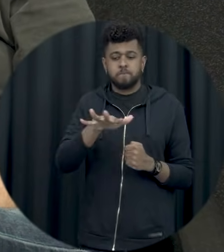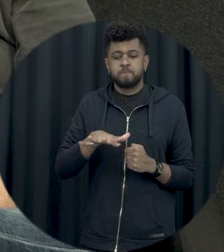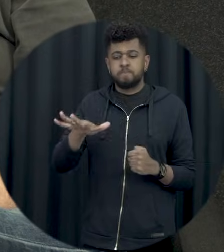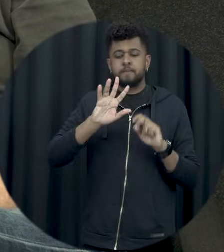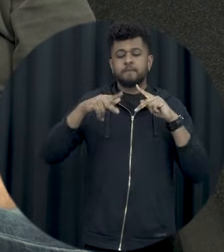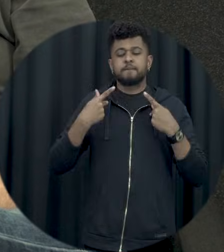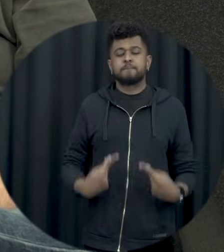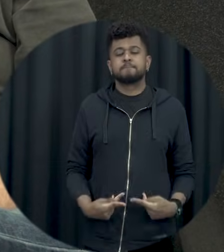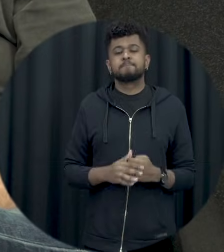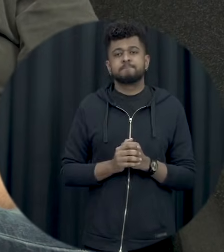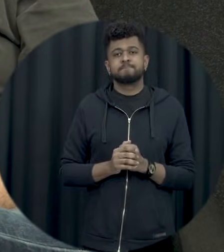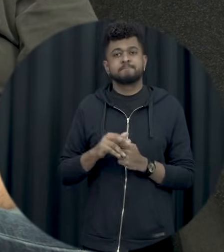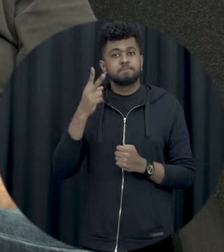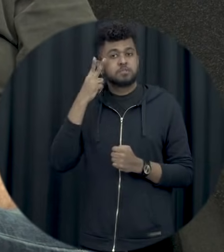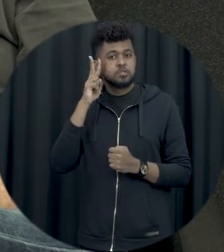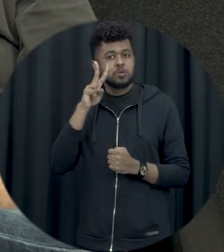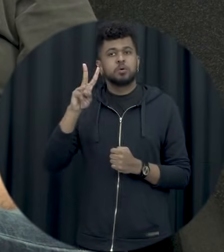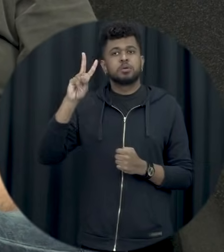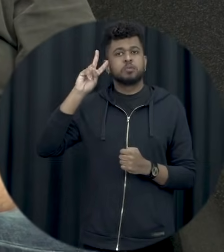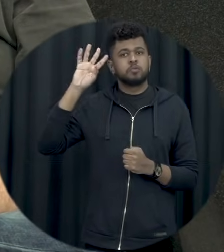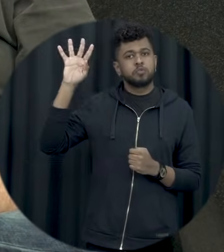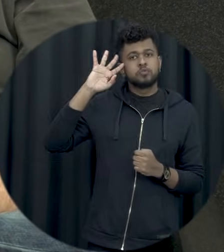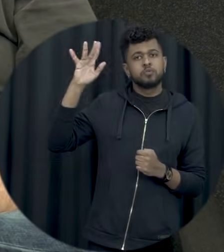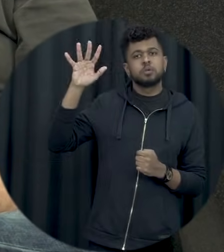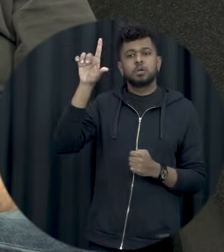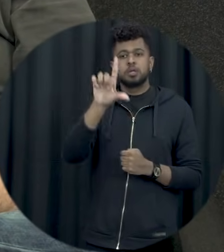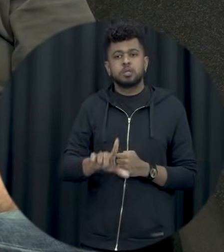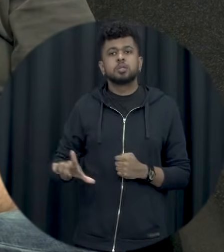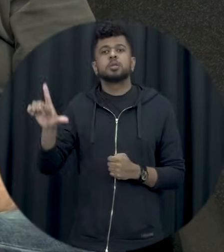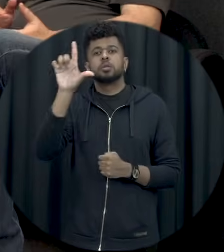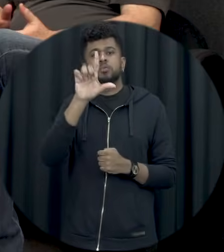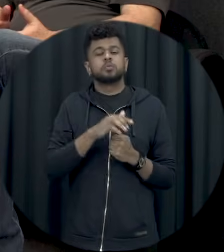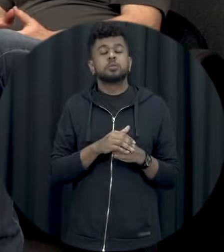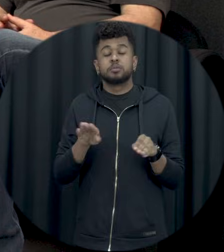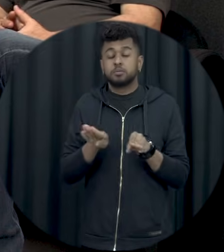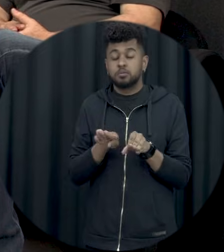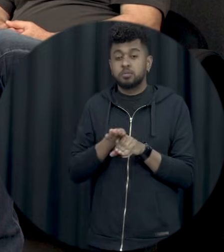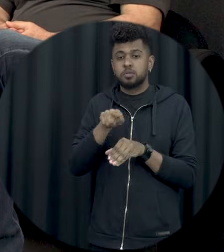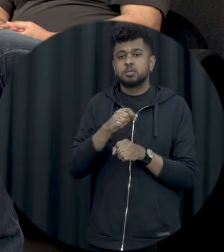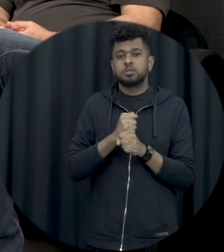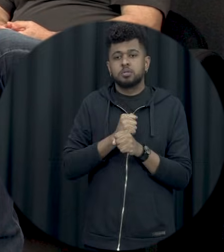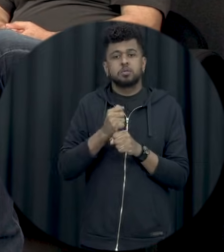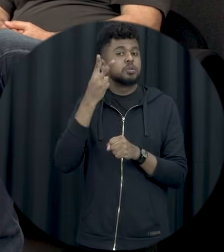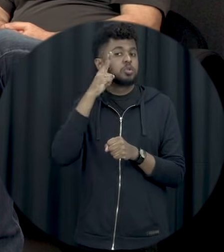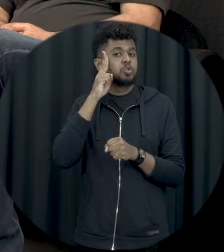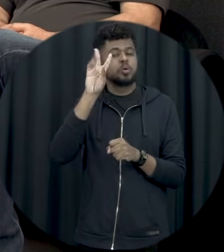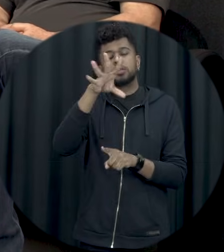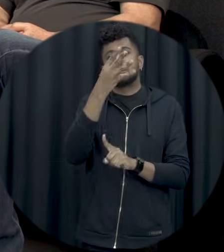né? História, filosofia, literatura e, sobretudo, nesses anos, história da arte,